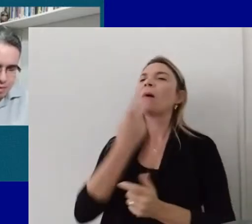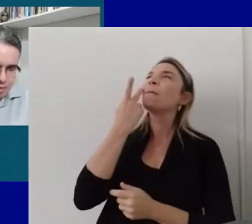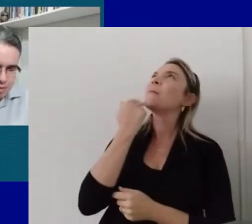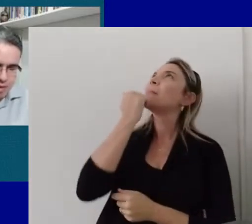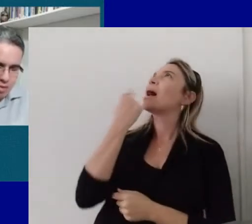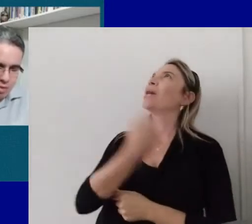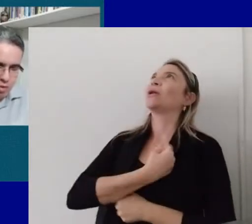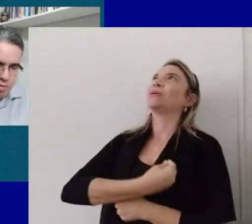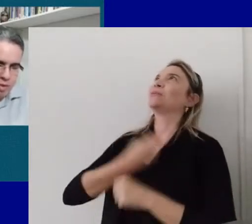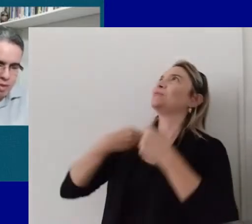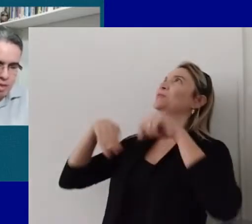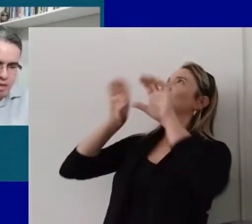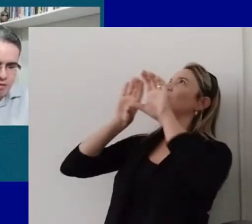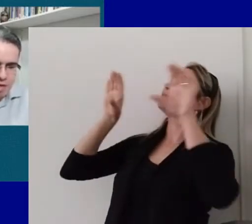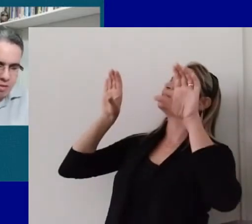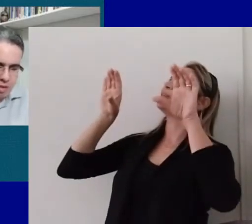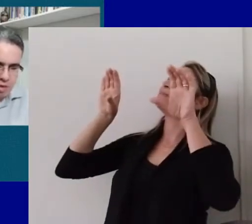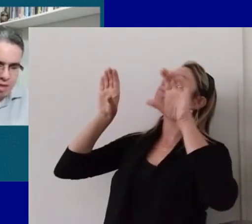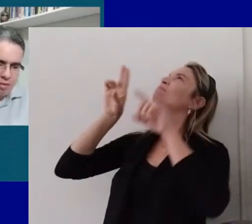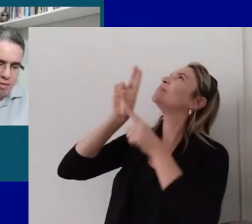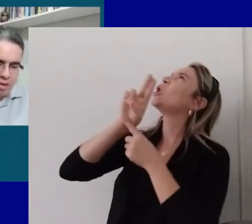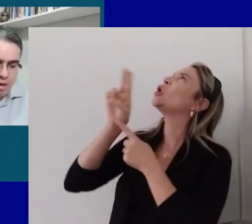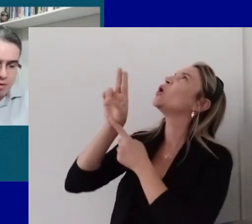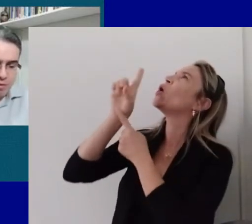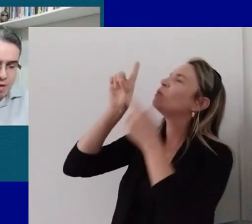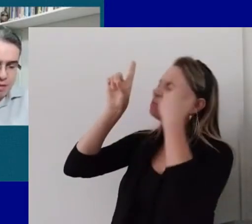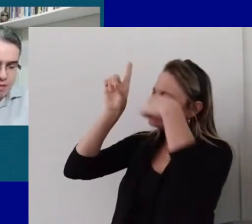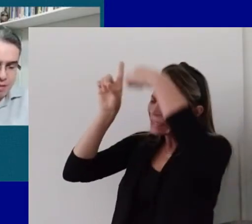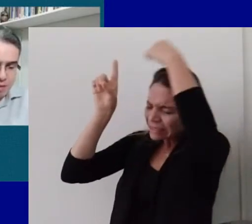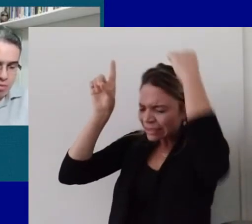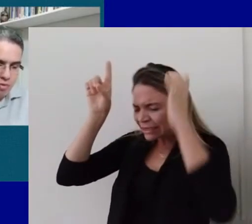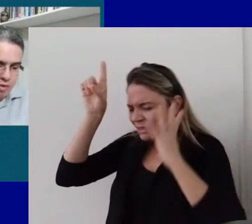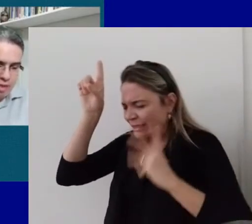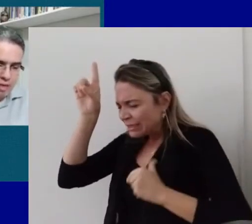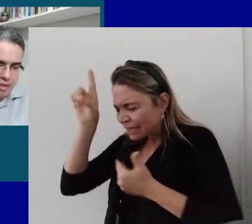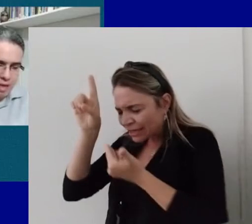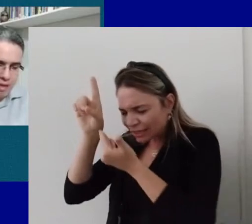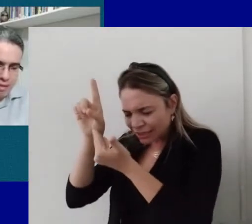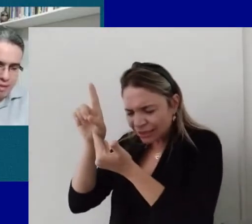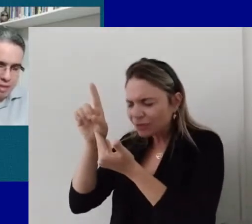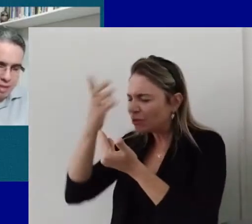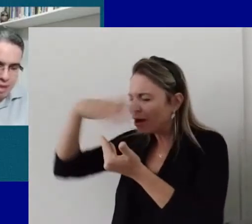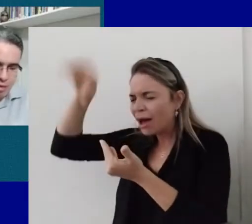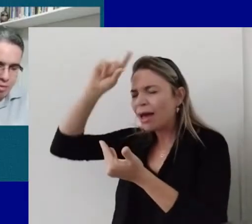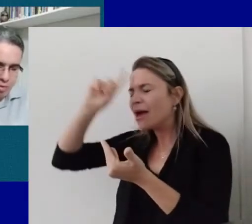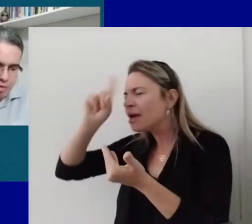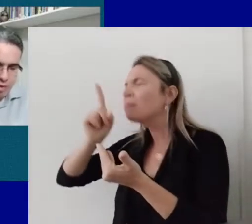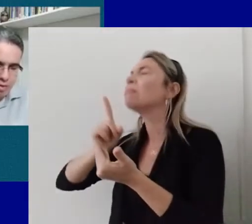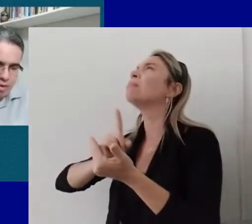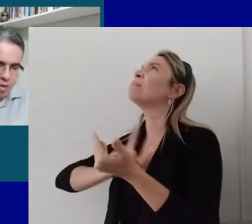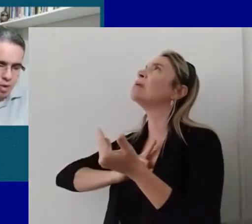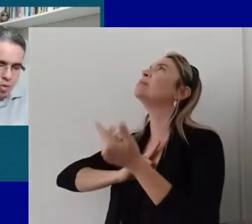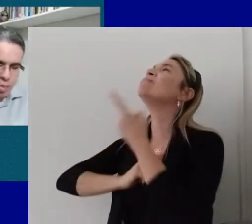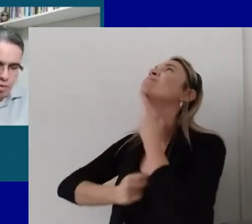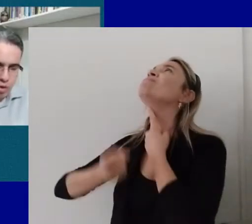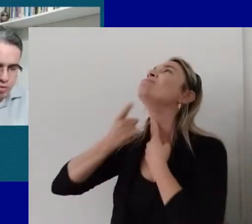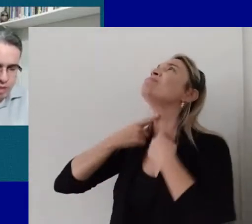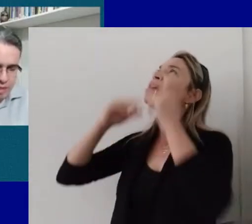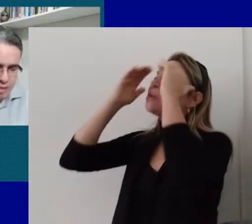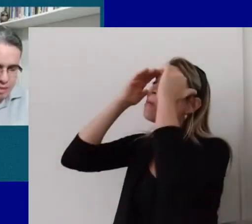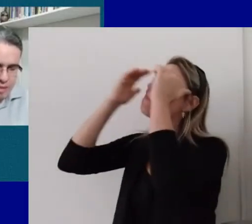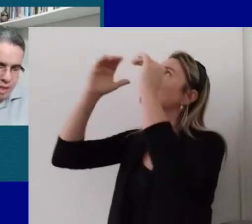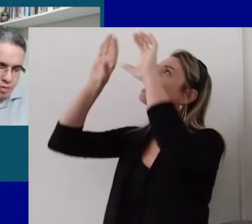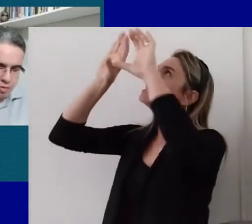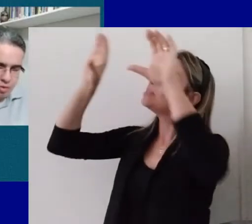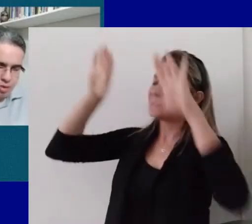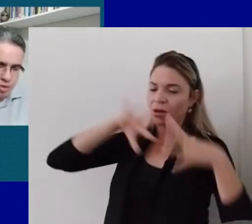santificado seja o teu nome. Venha o teu reino. Faça-se a tua vontade, assim na terra como no céu. O pão nosso de